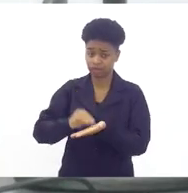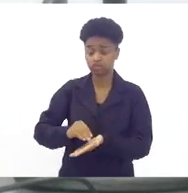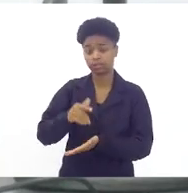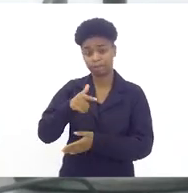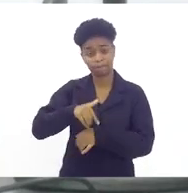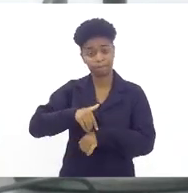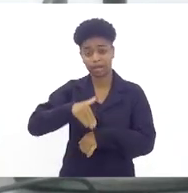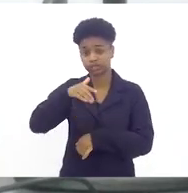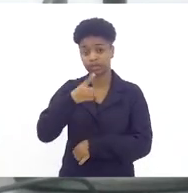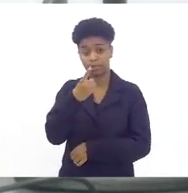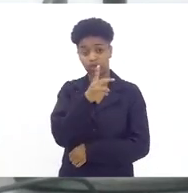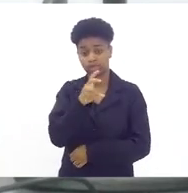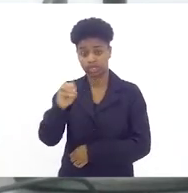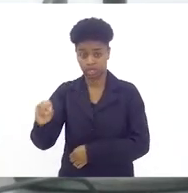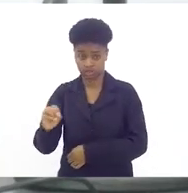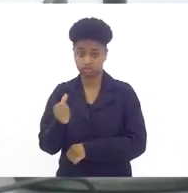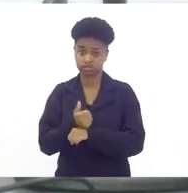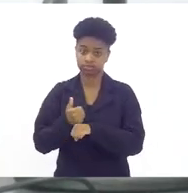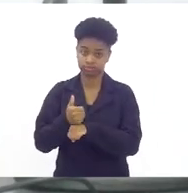cargos